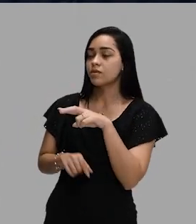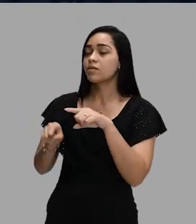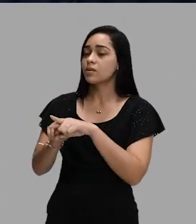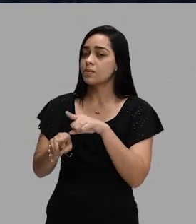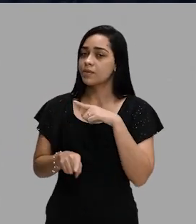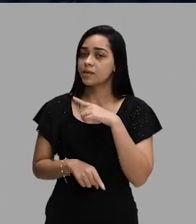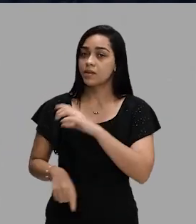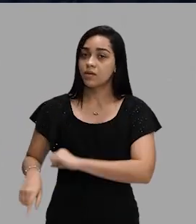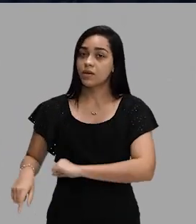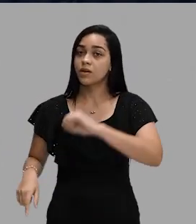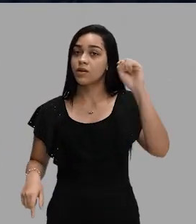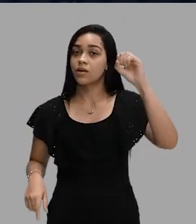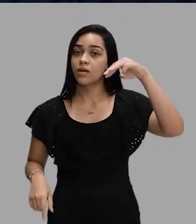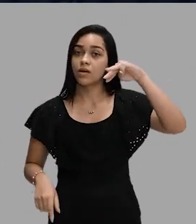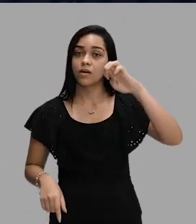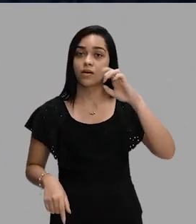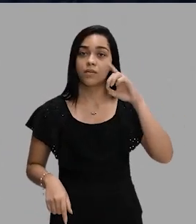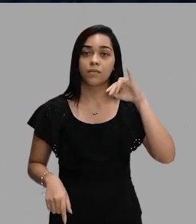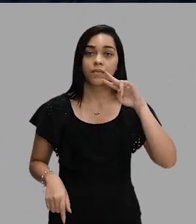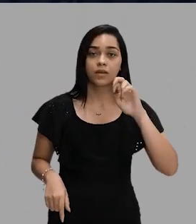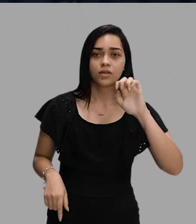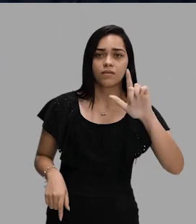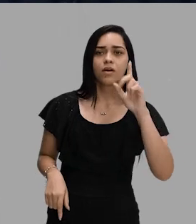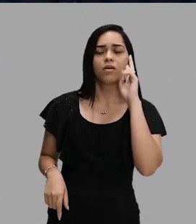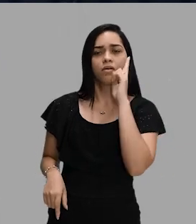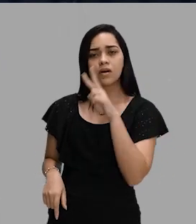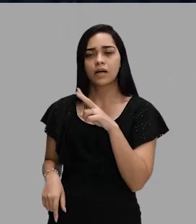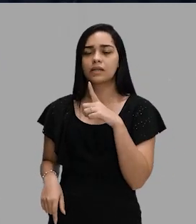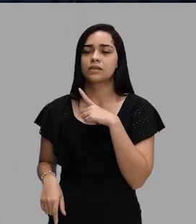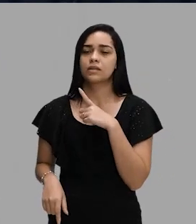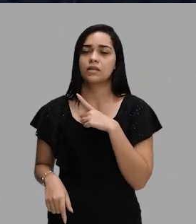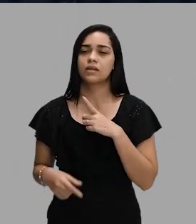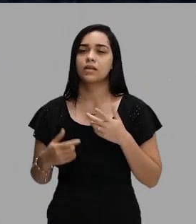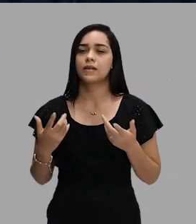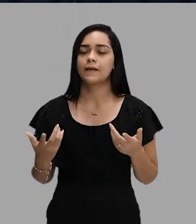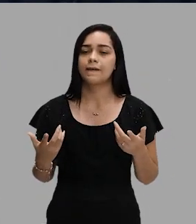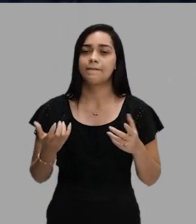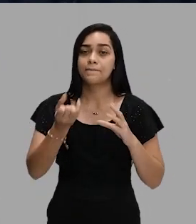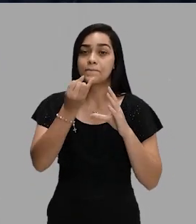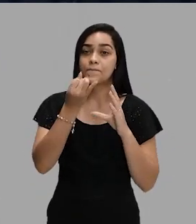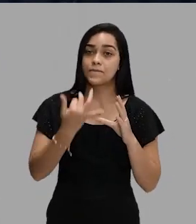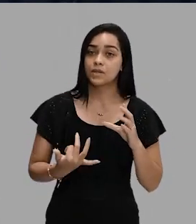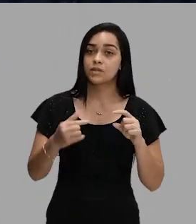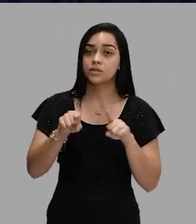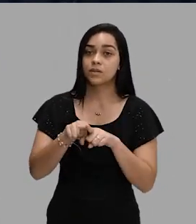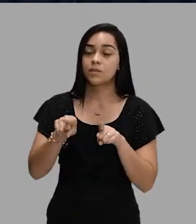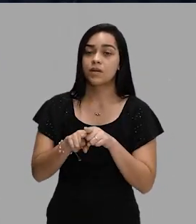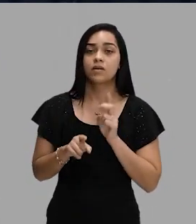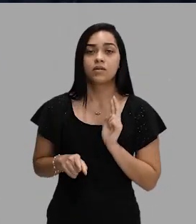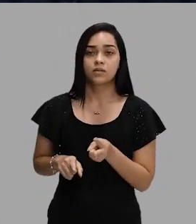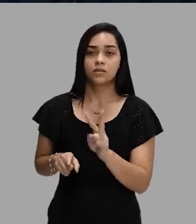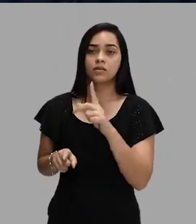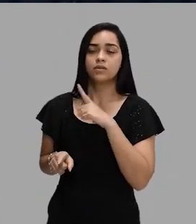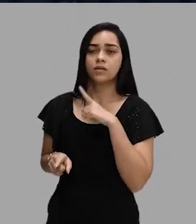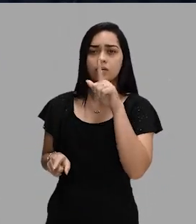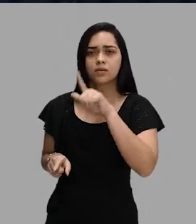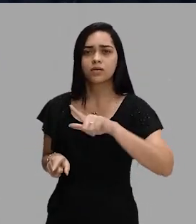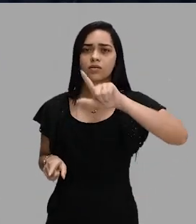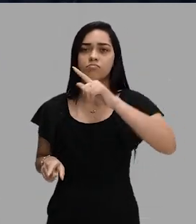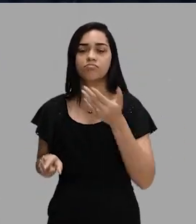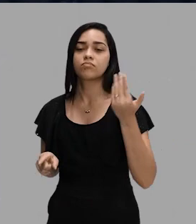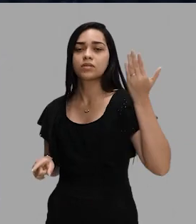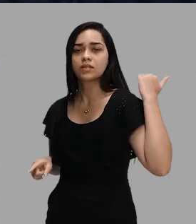herói medieval. Só para que nós retomemos essas características, sempre a gente vai citar uma escola literária